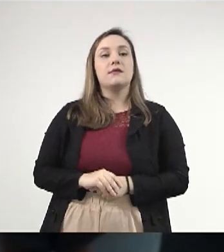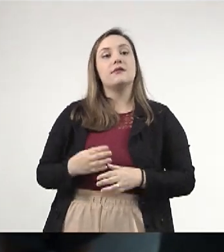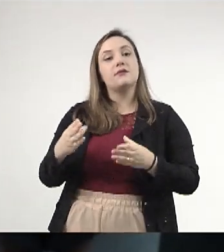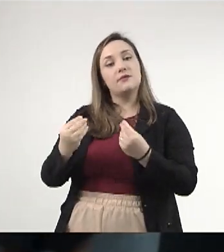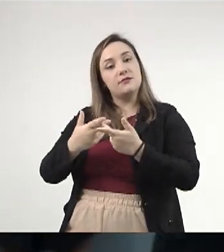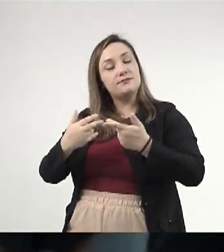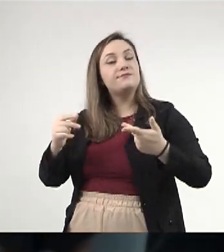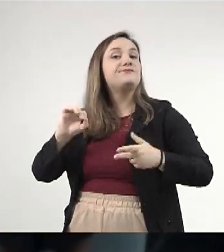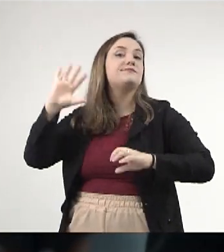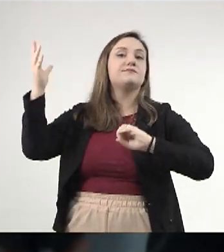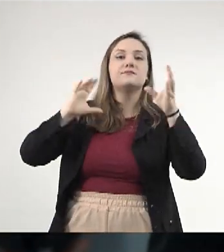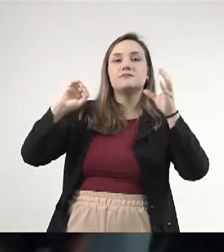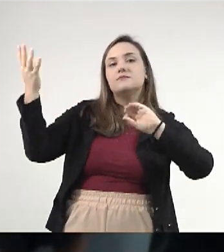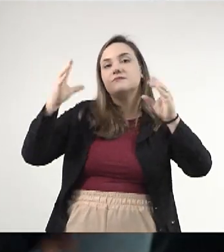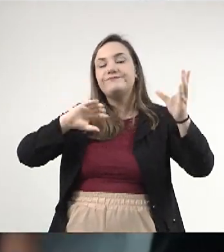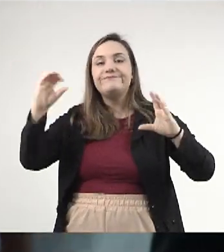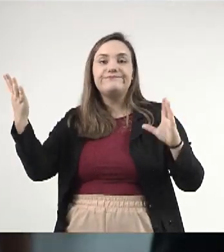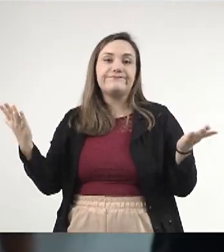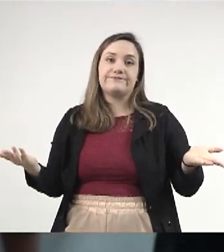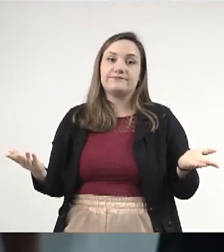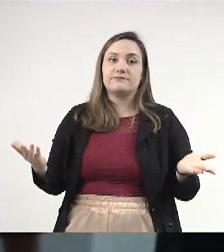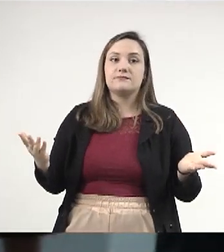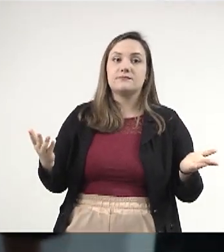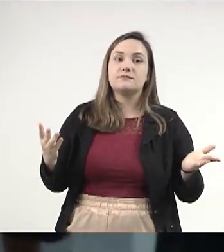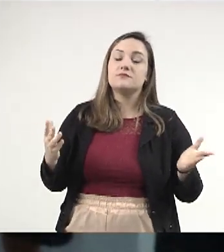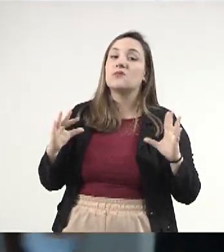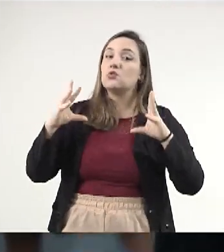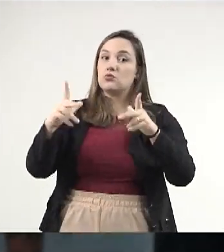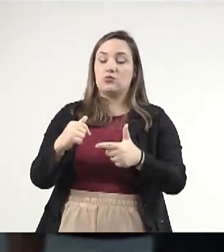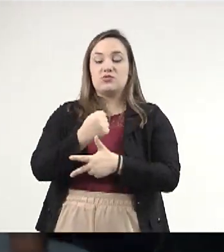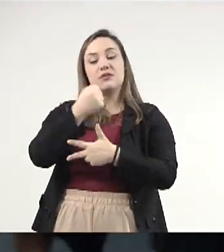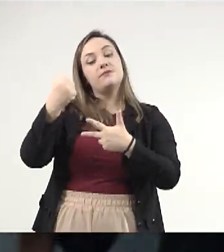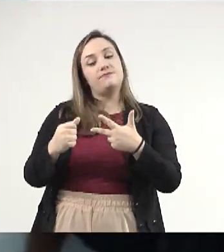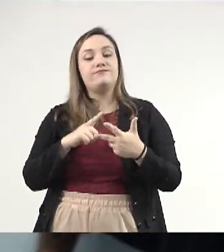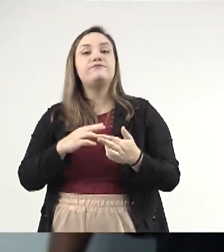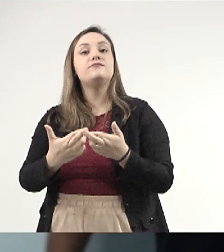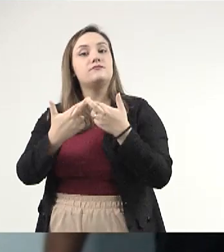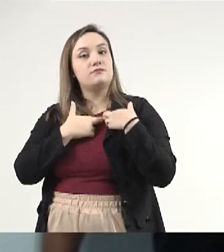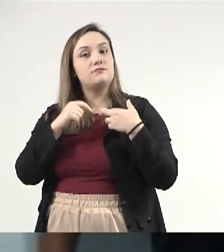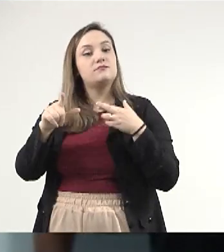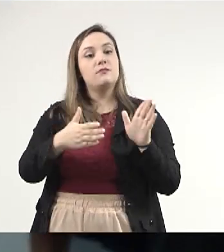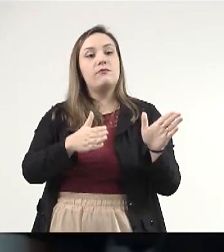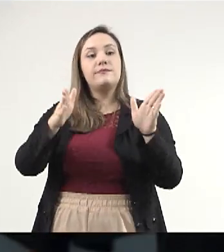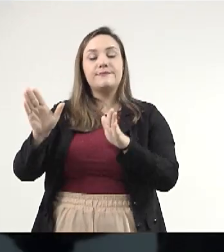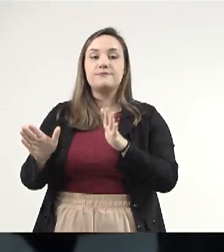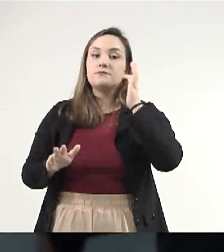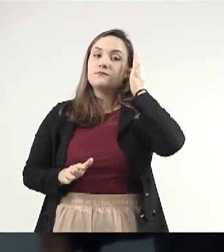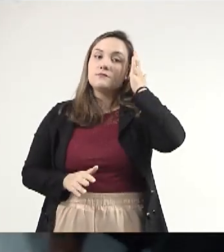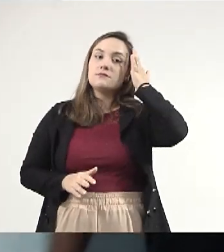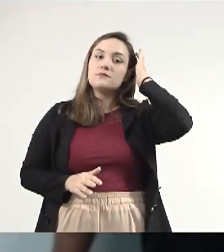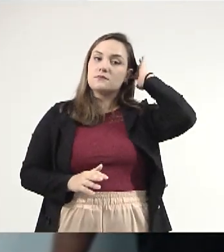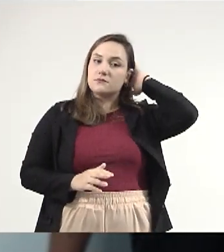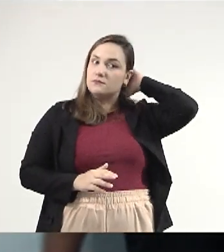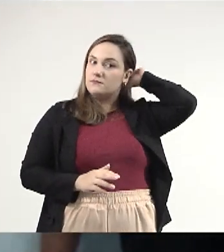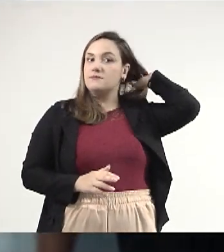coisas aconteceram. Então, todos os poderes têm responsabilidade sobre esse processo. Em